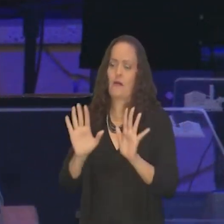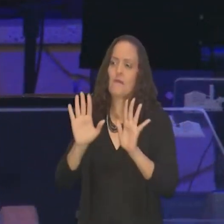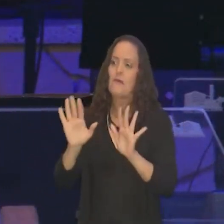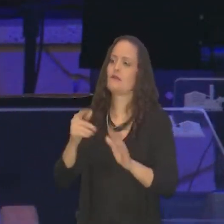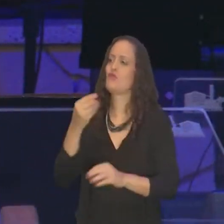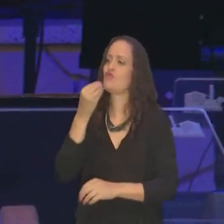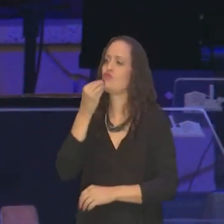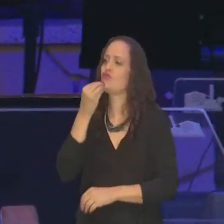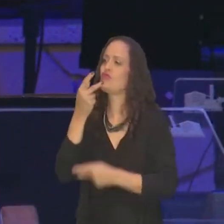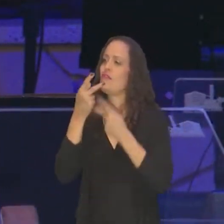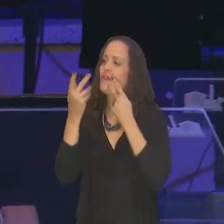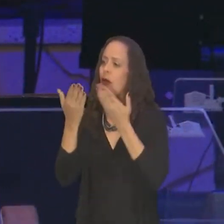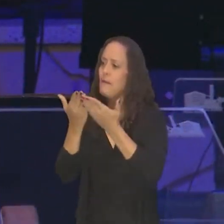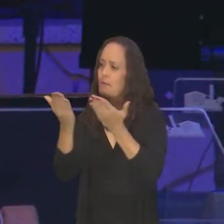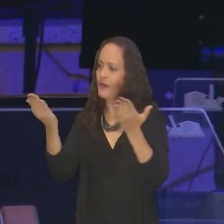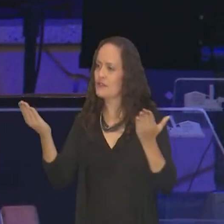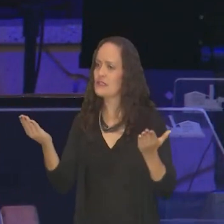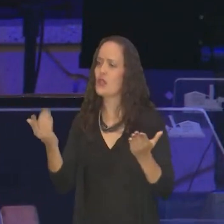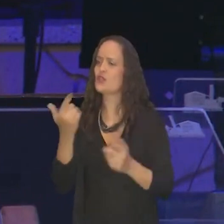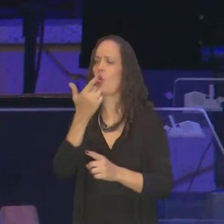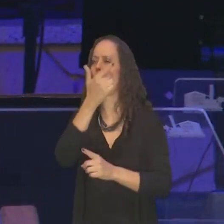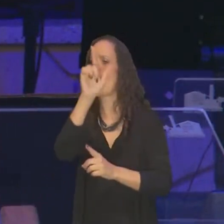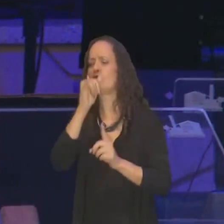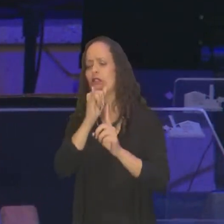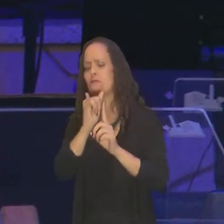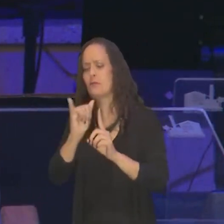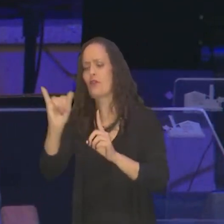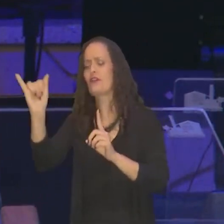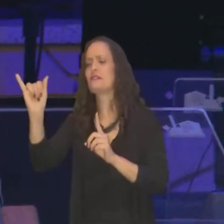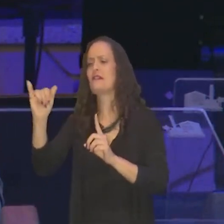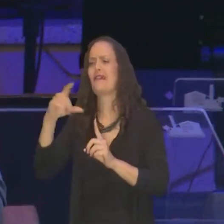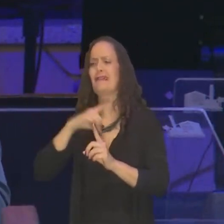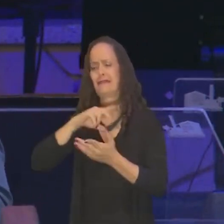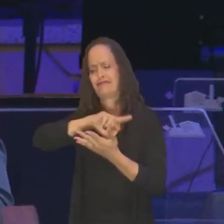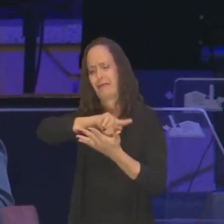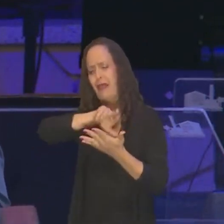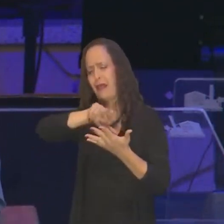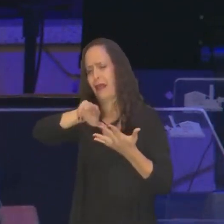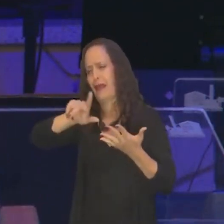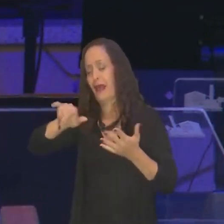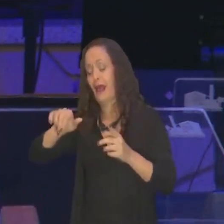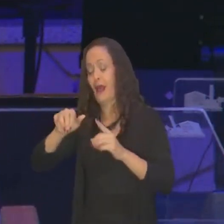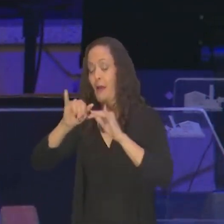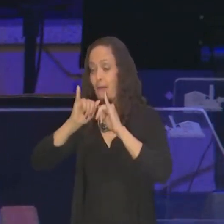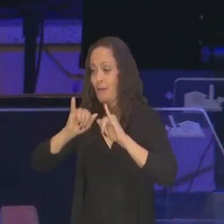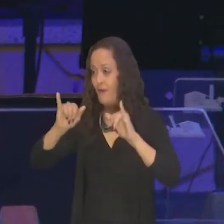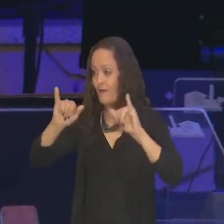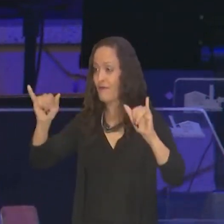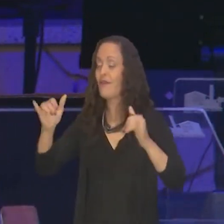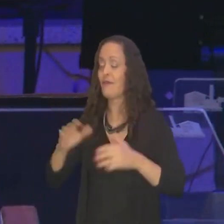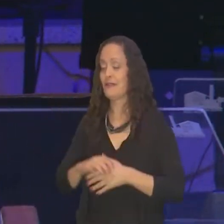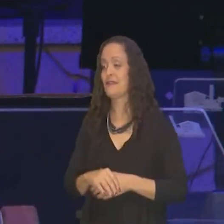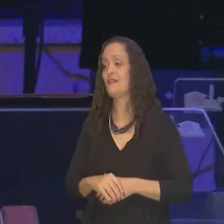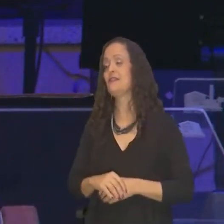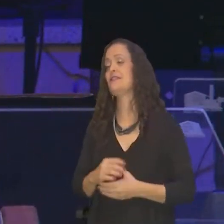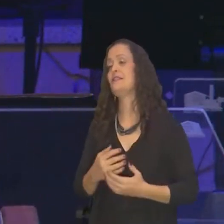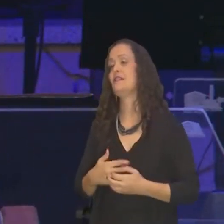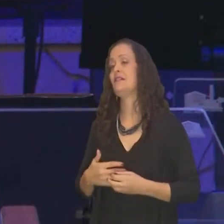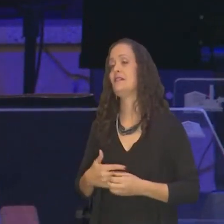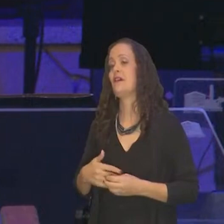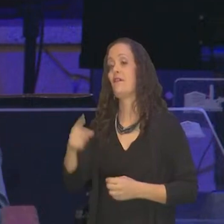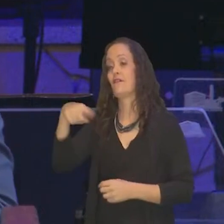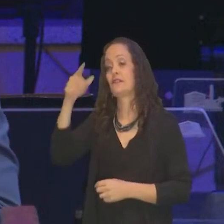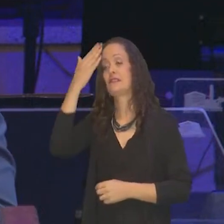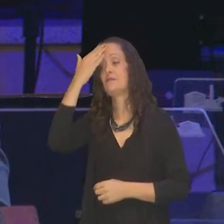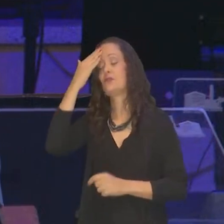os irmãos tantas outras profecias, como eu disse, 191 profecias, só para que o irmão saiba. A